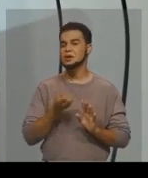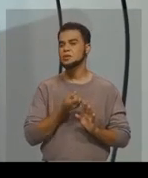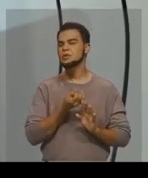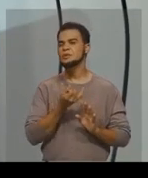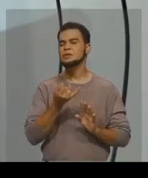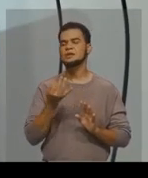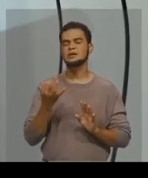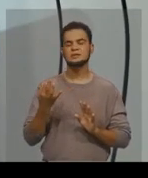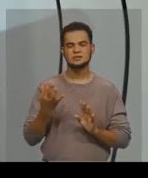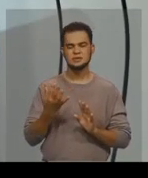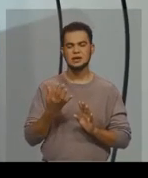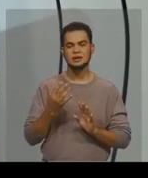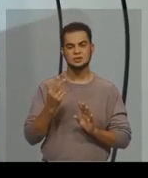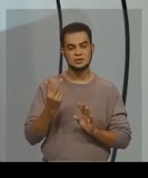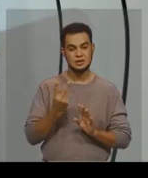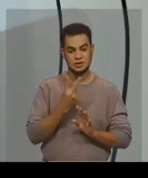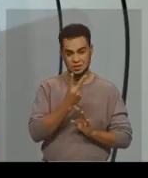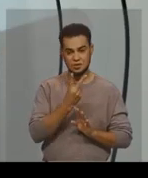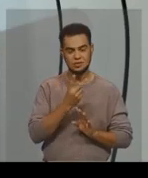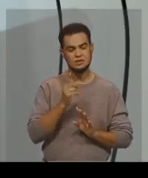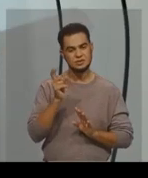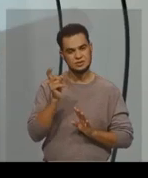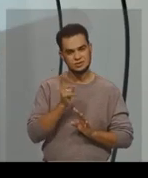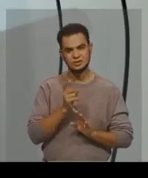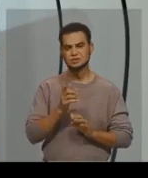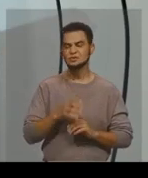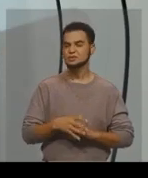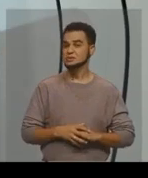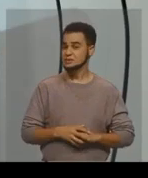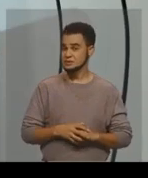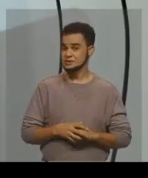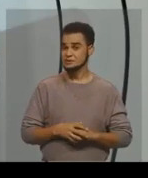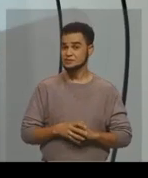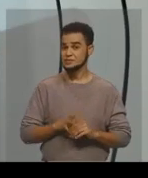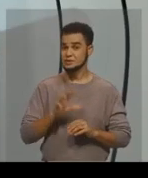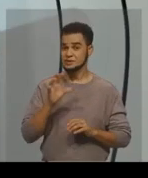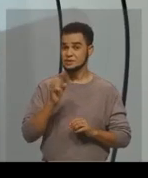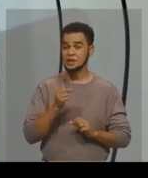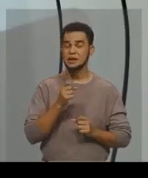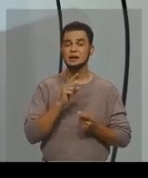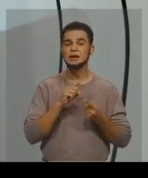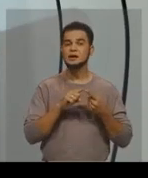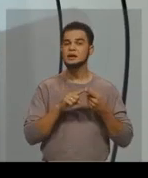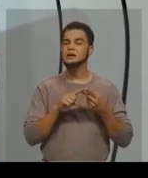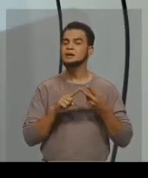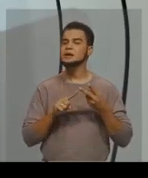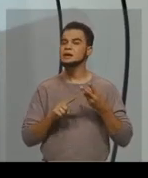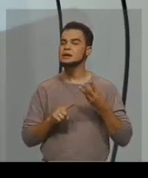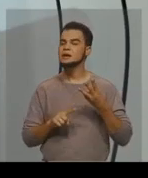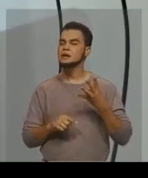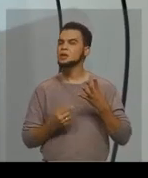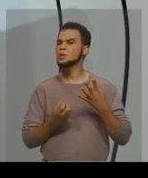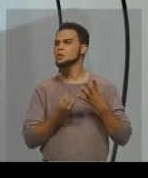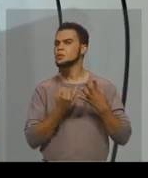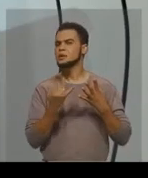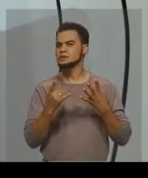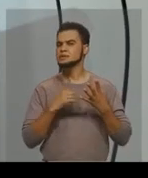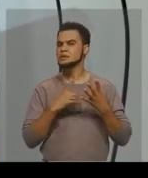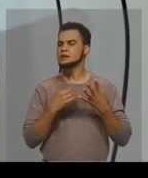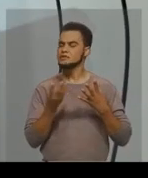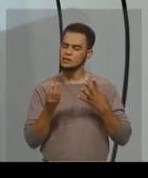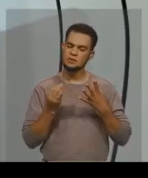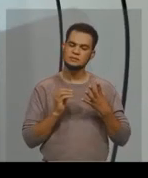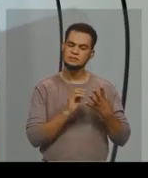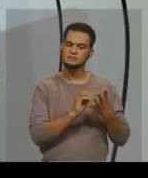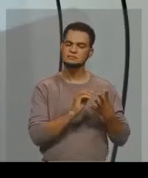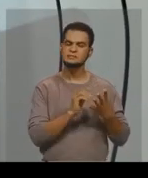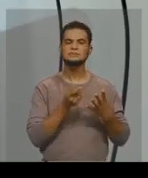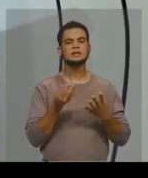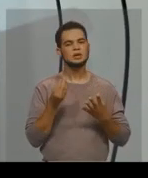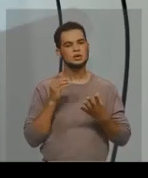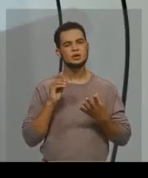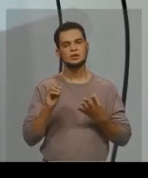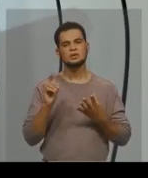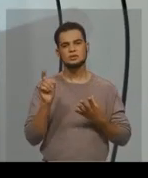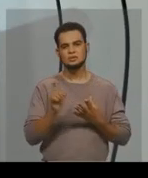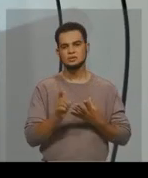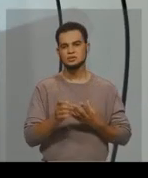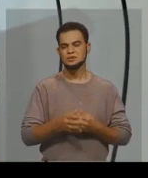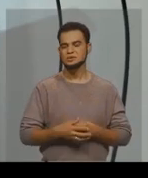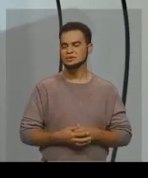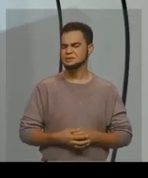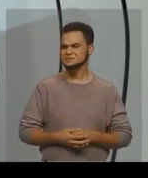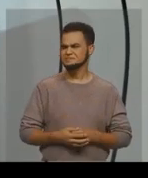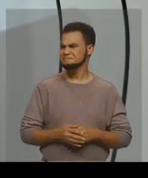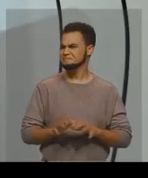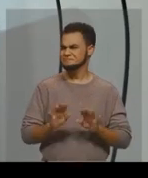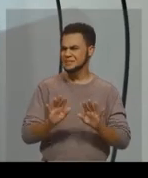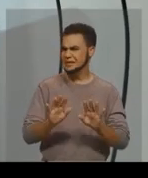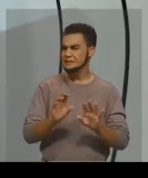e escreve junto com a parte literal. Uma parte literal, outra parte literal e soma os dois. Beleza? Se fosse uma subtração.